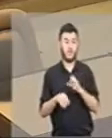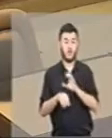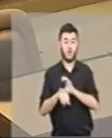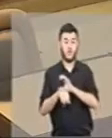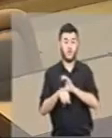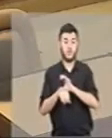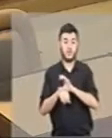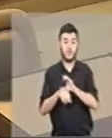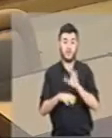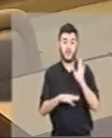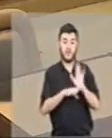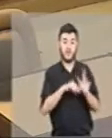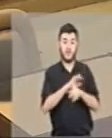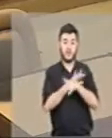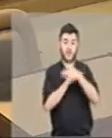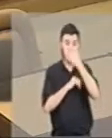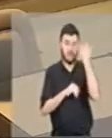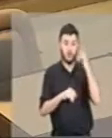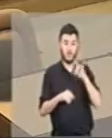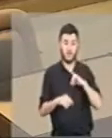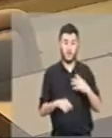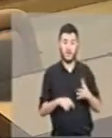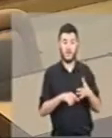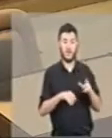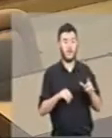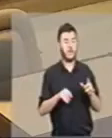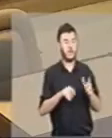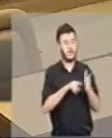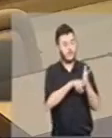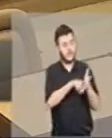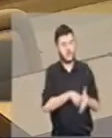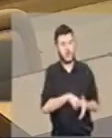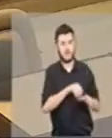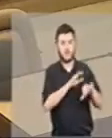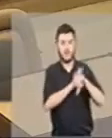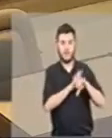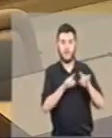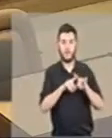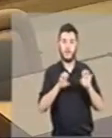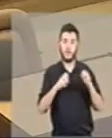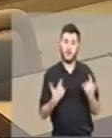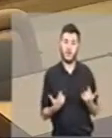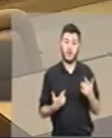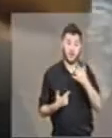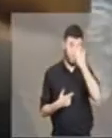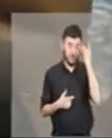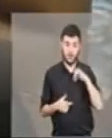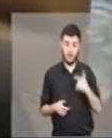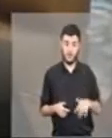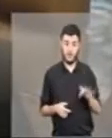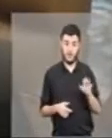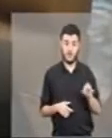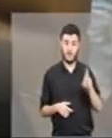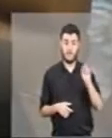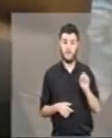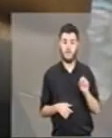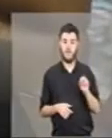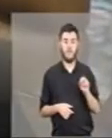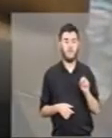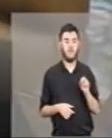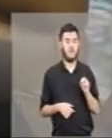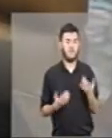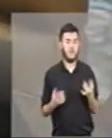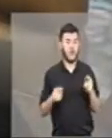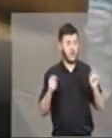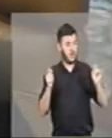criminal. Logo, quem não detém prerrogativa de foro, obviamente, não está sujeito nem à competência